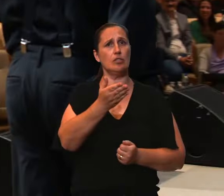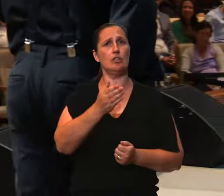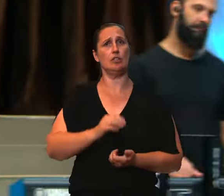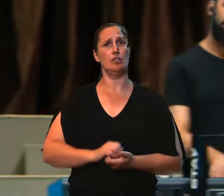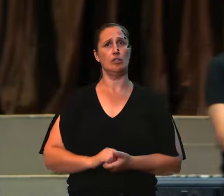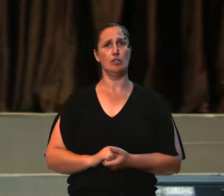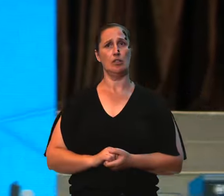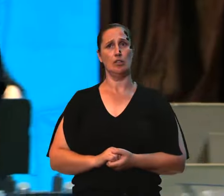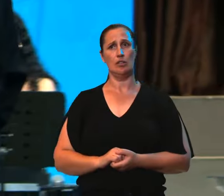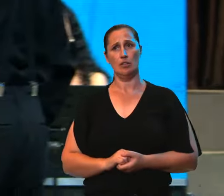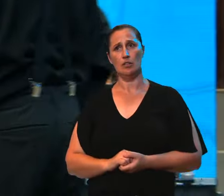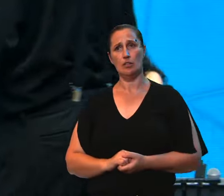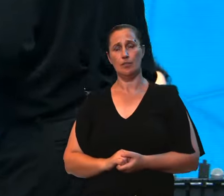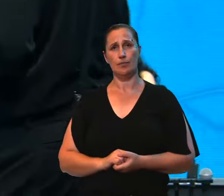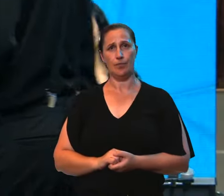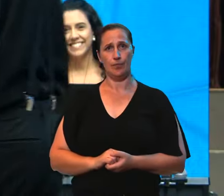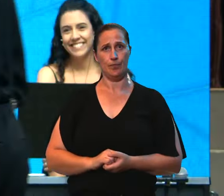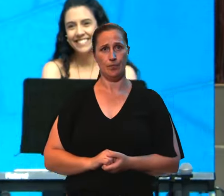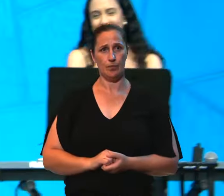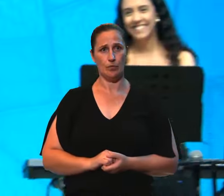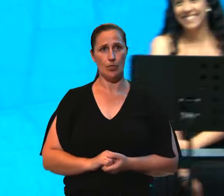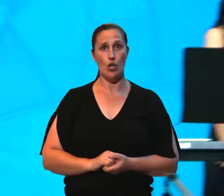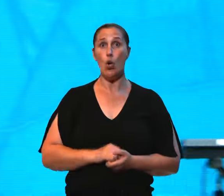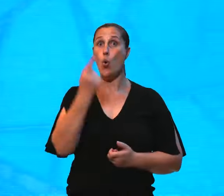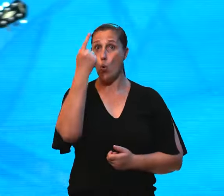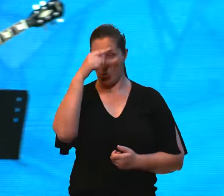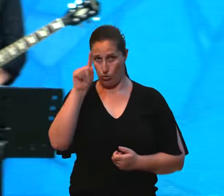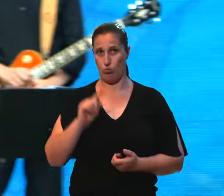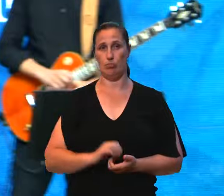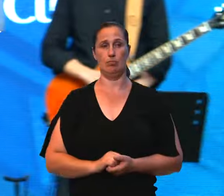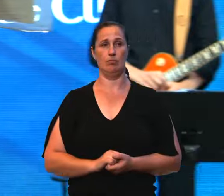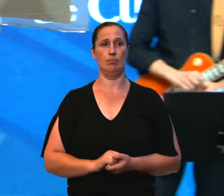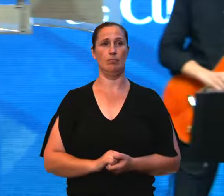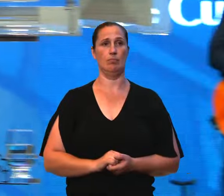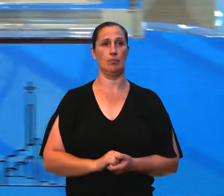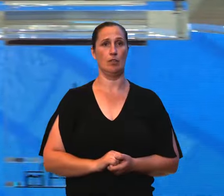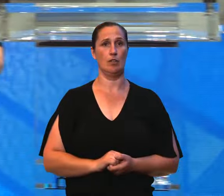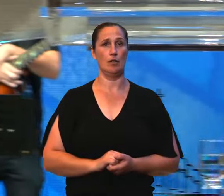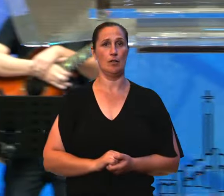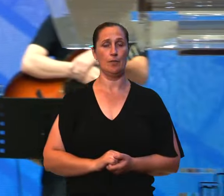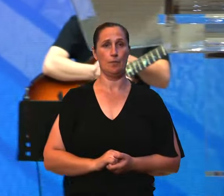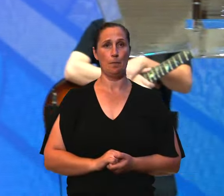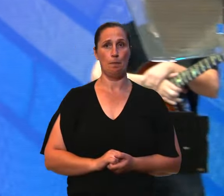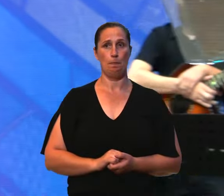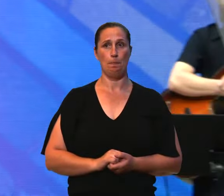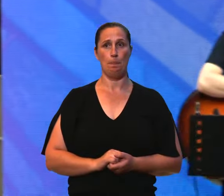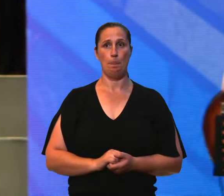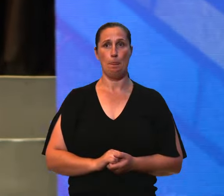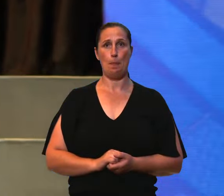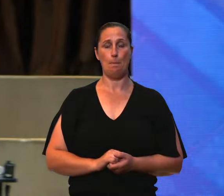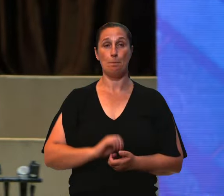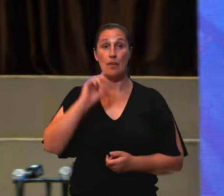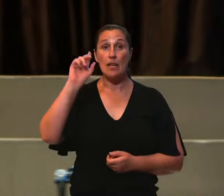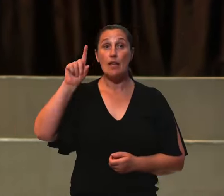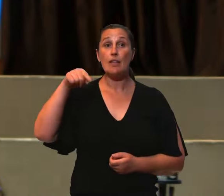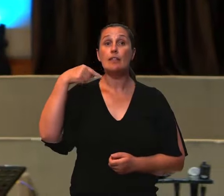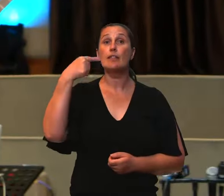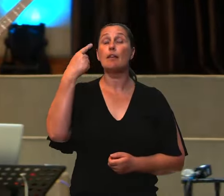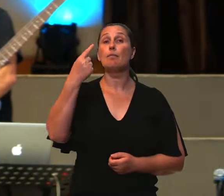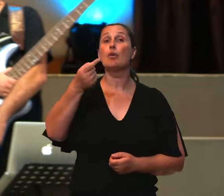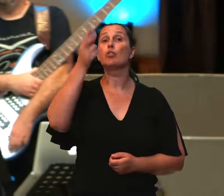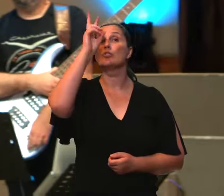último V cantar já já último depois que o senhor